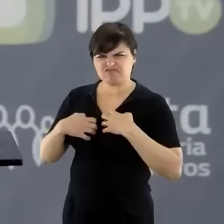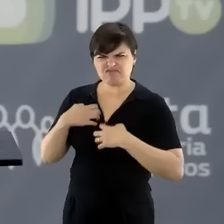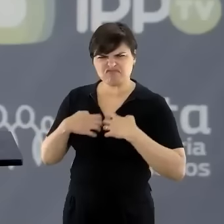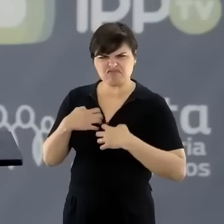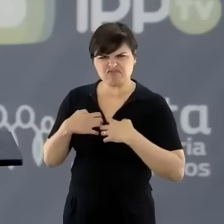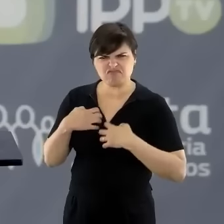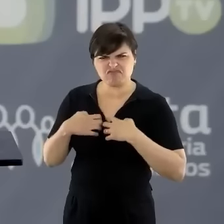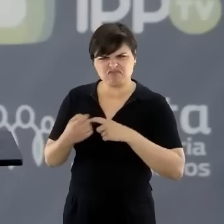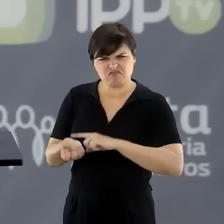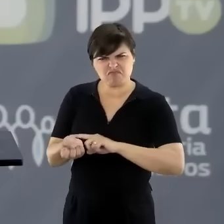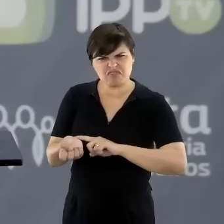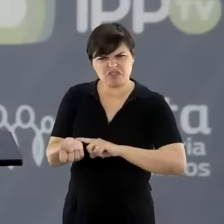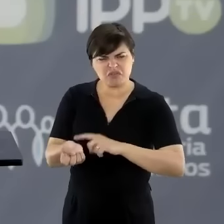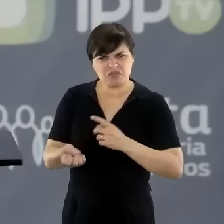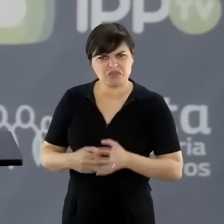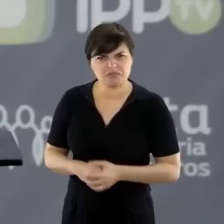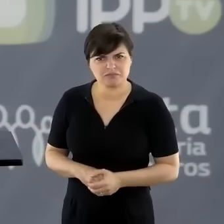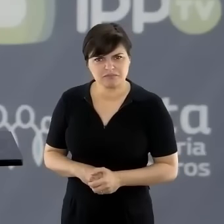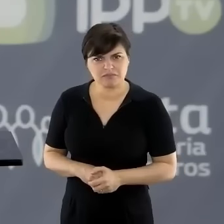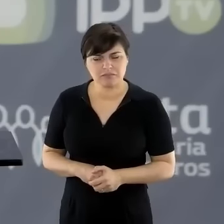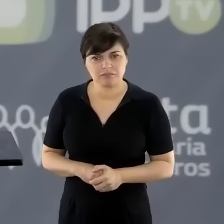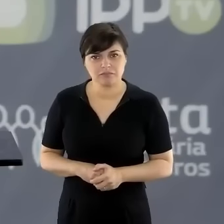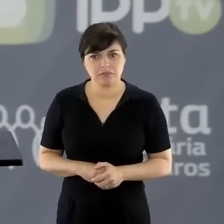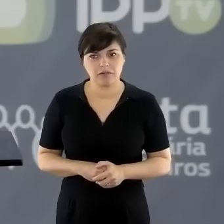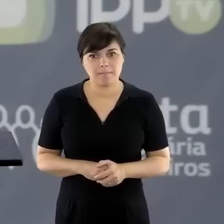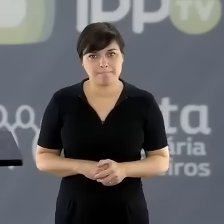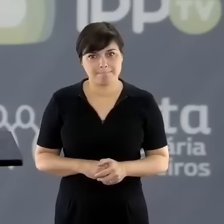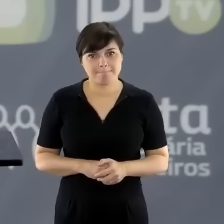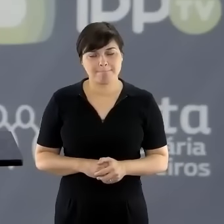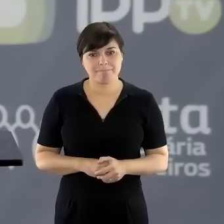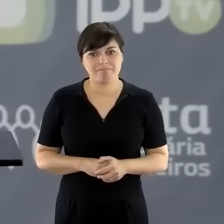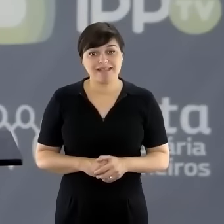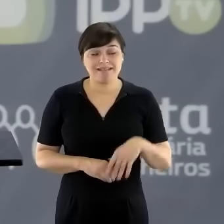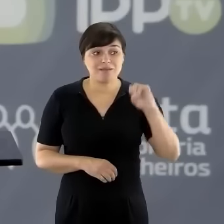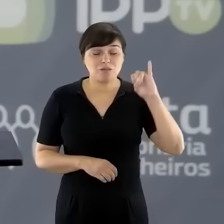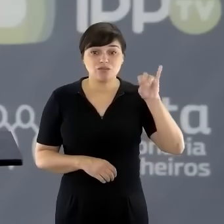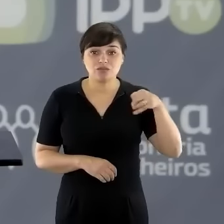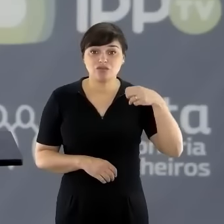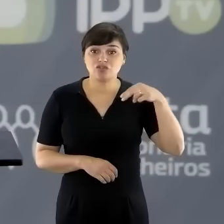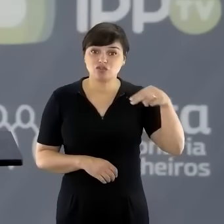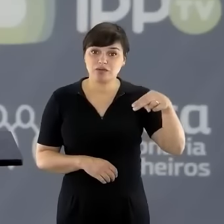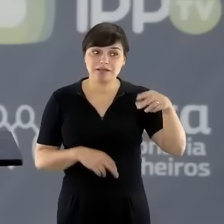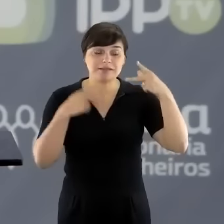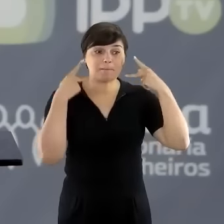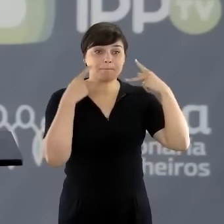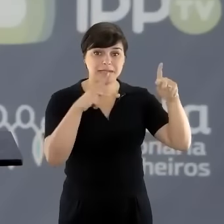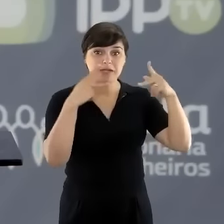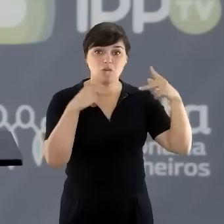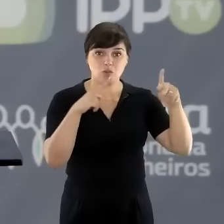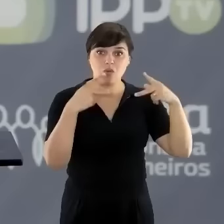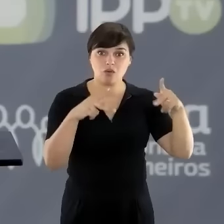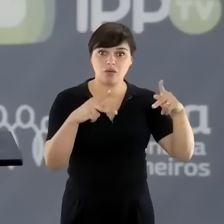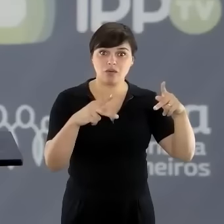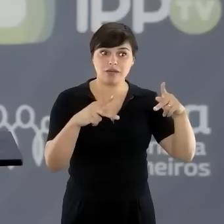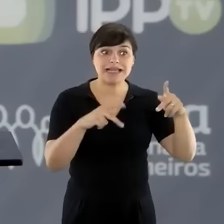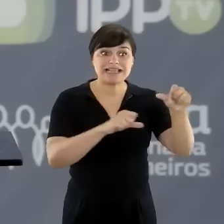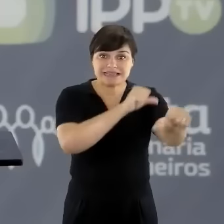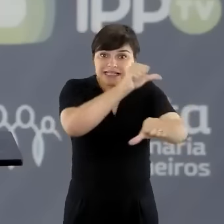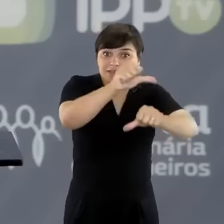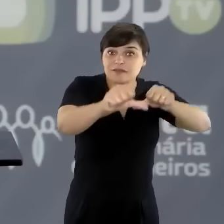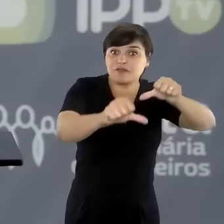outros e não usufruir o poder da mensagem eu prego uma mensagem que transforma